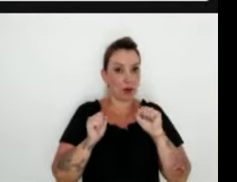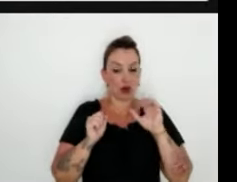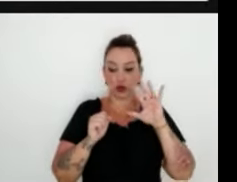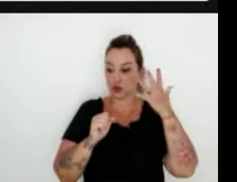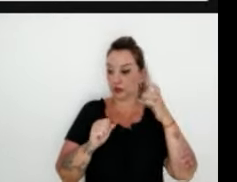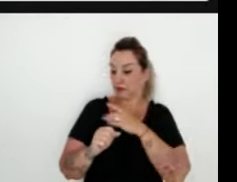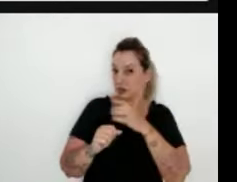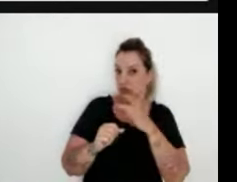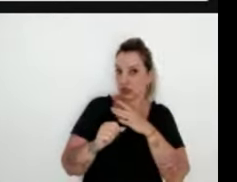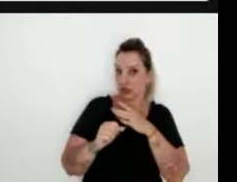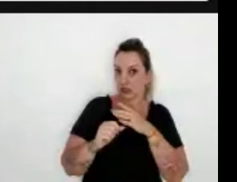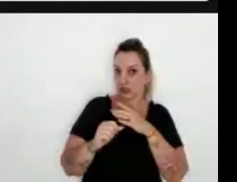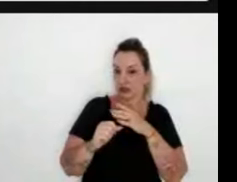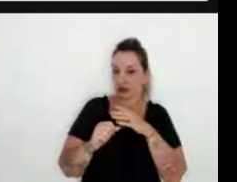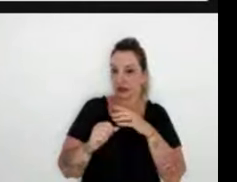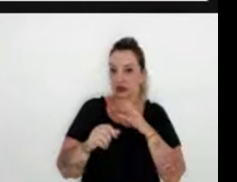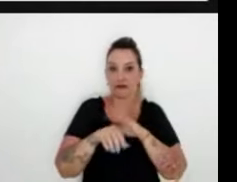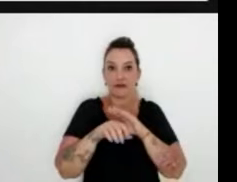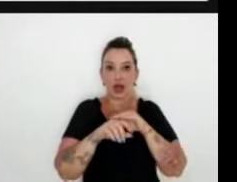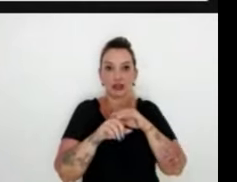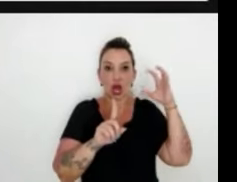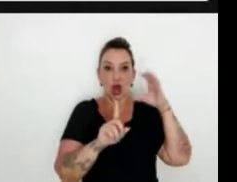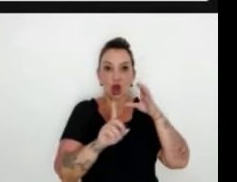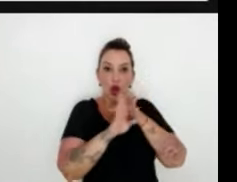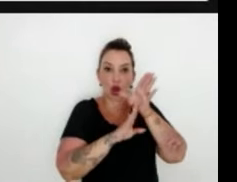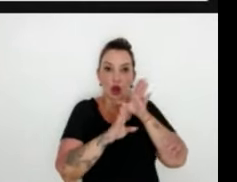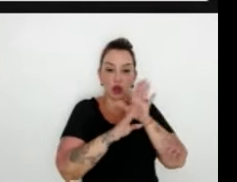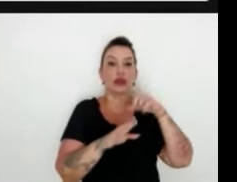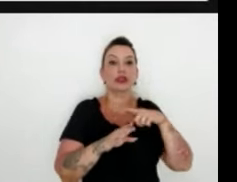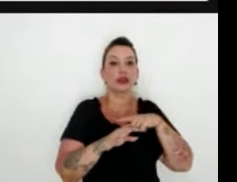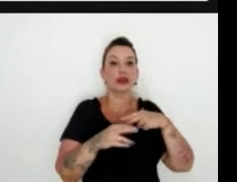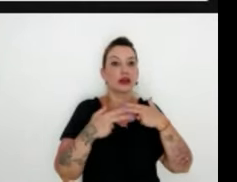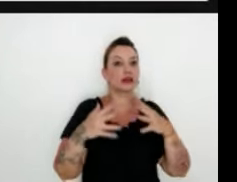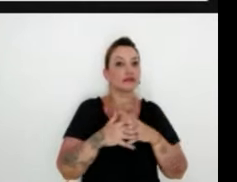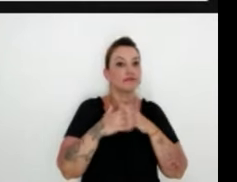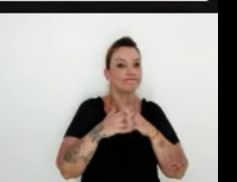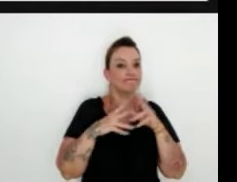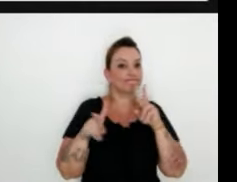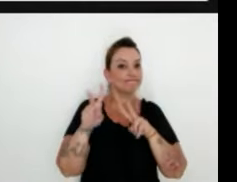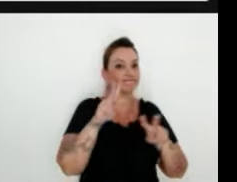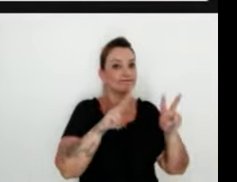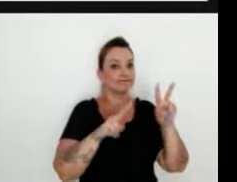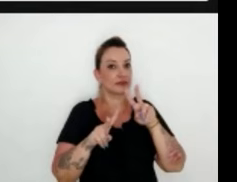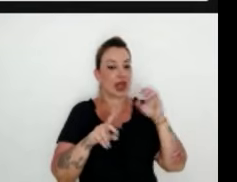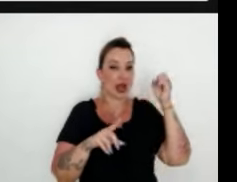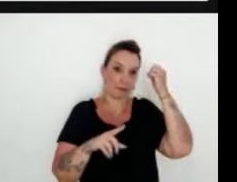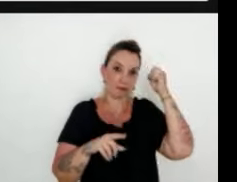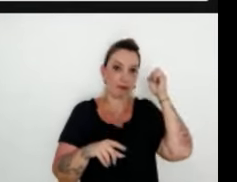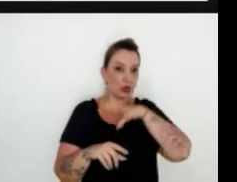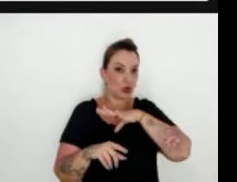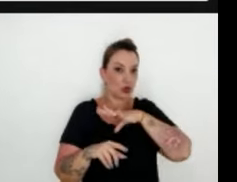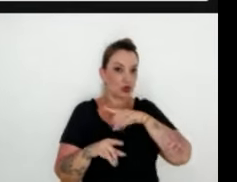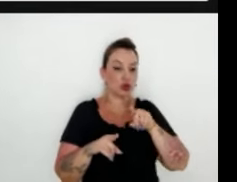à desorientação, existem também os efeitos que implicam a visibilidade dos abusos, a sua